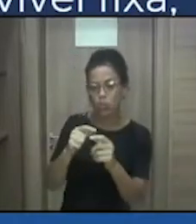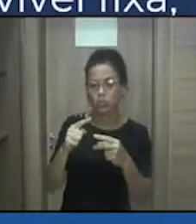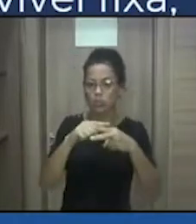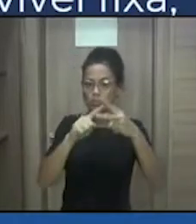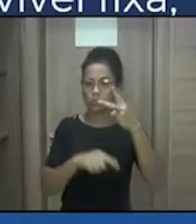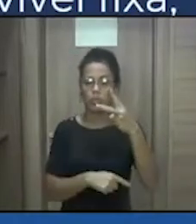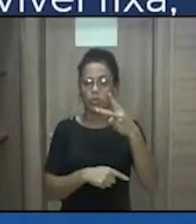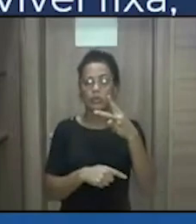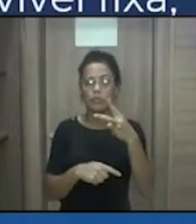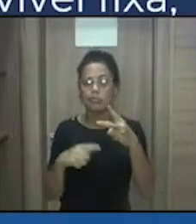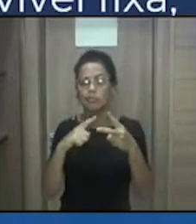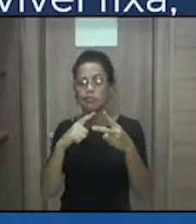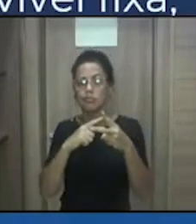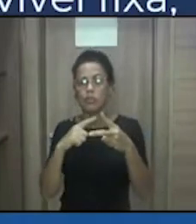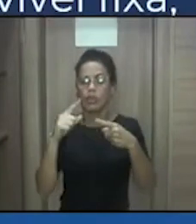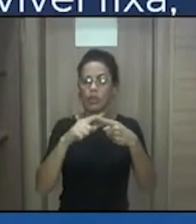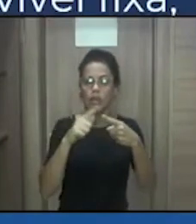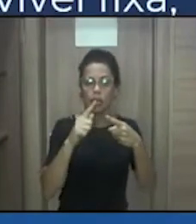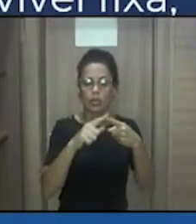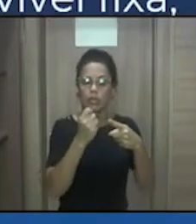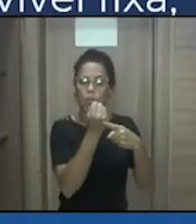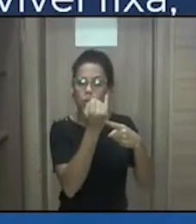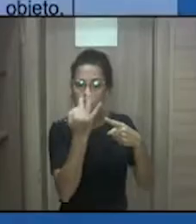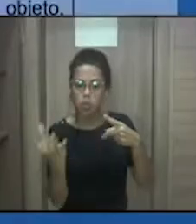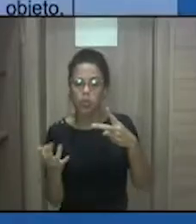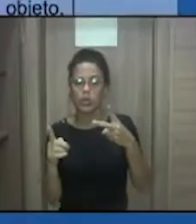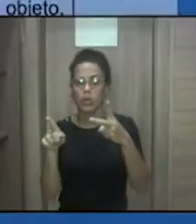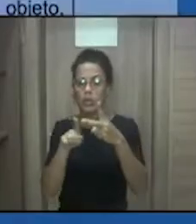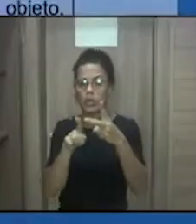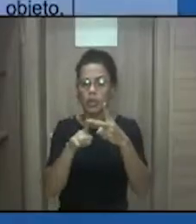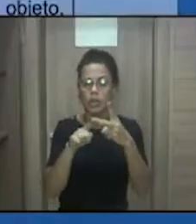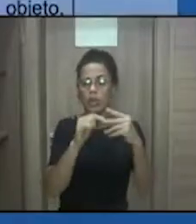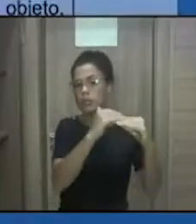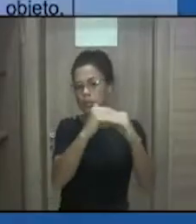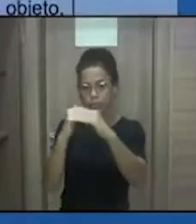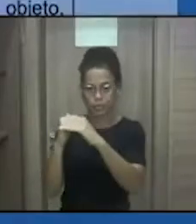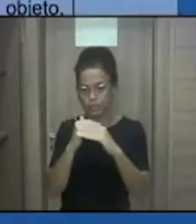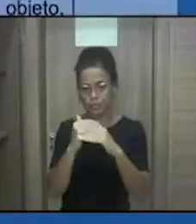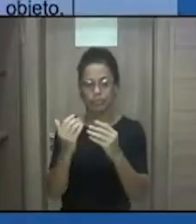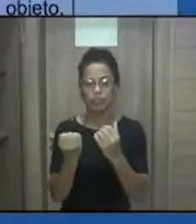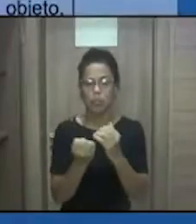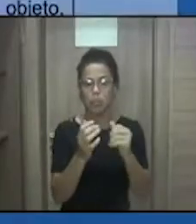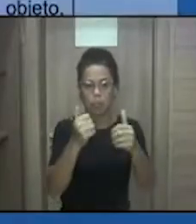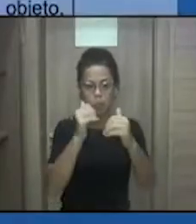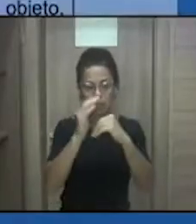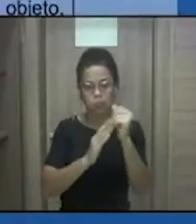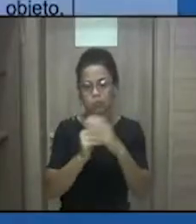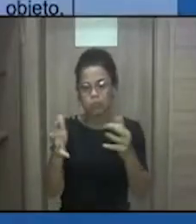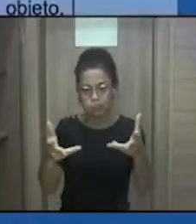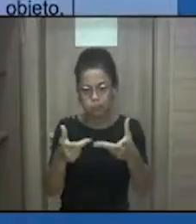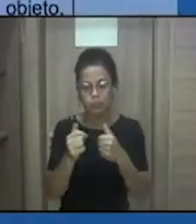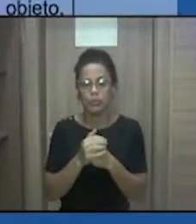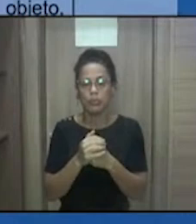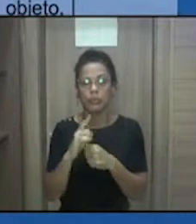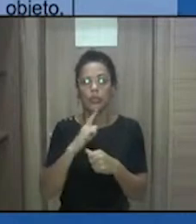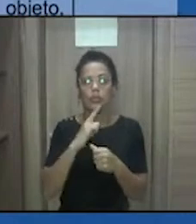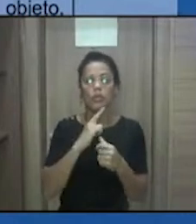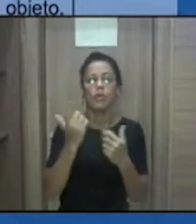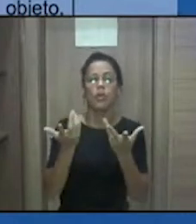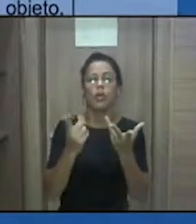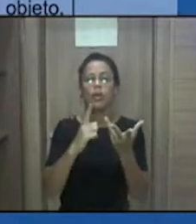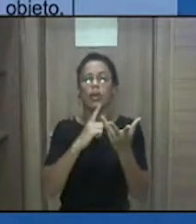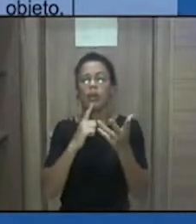com abordagem qualitativa e de abordagem quantitativa. O curso de abordagem qualitativa utilizou esse plano de